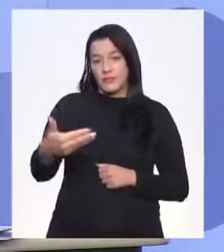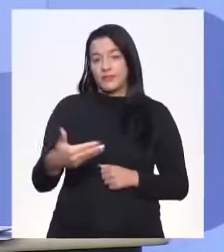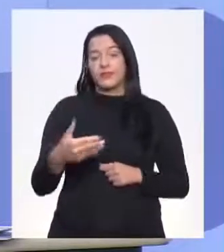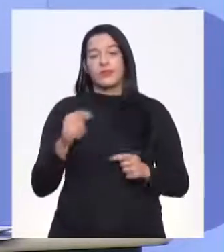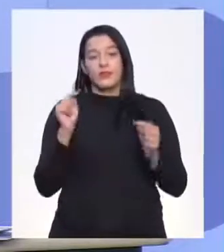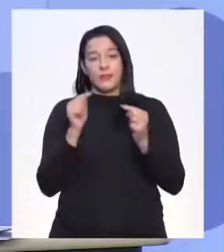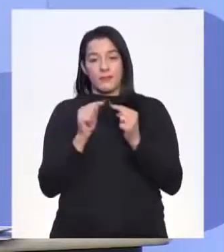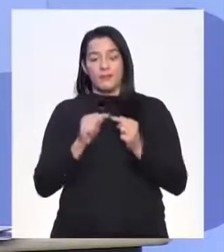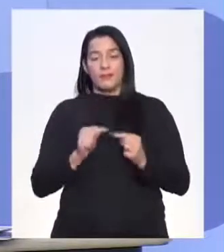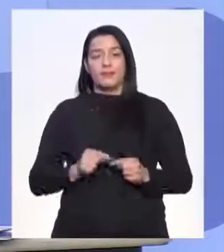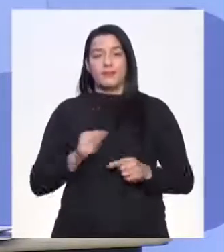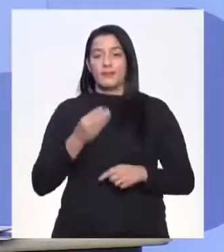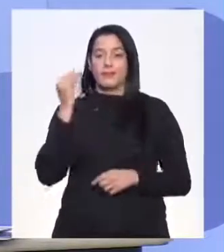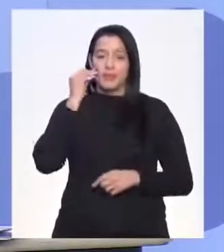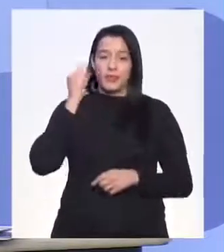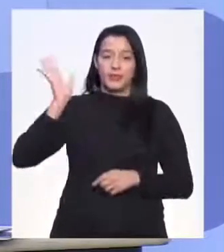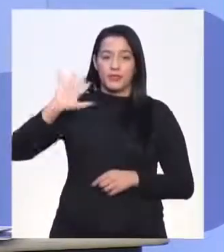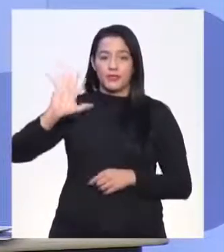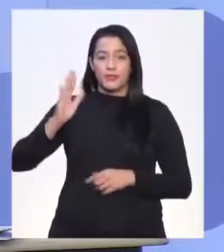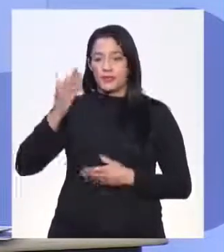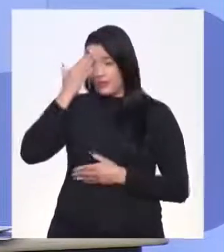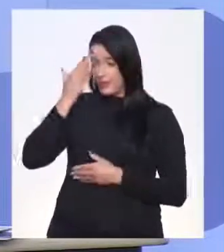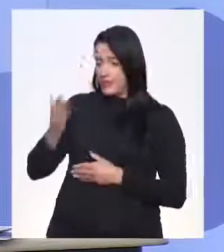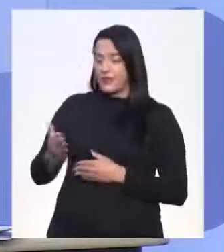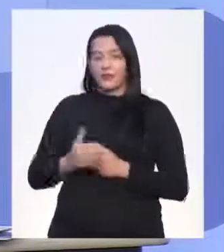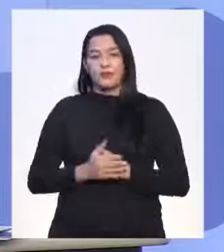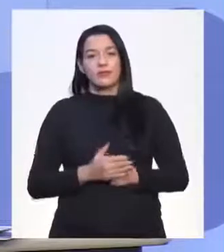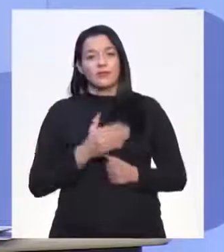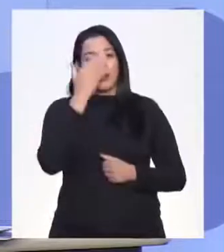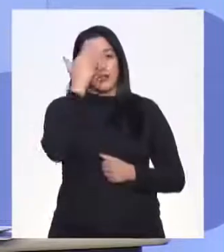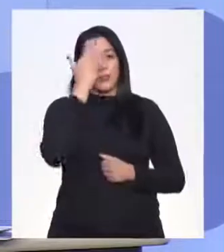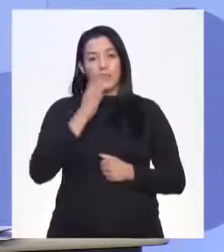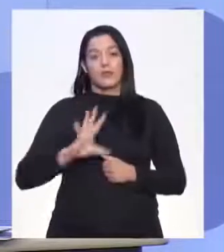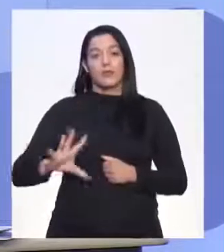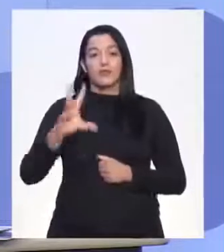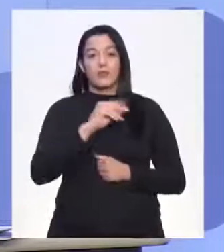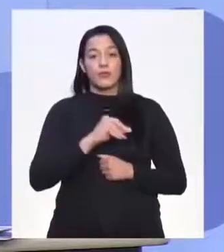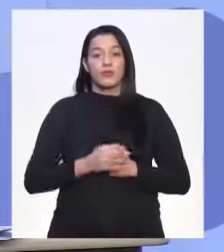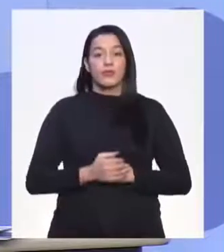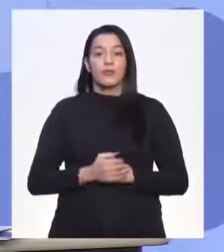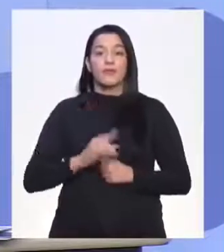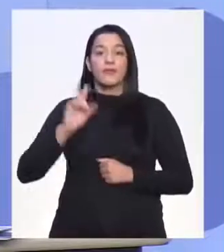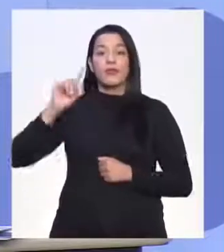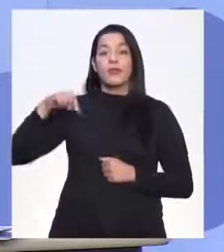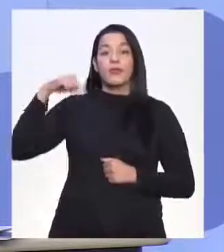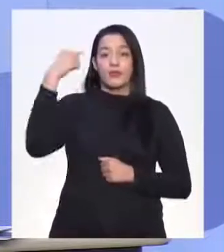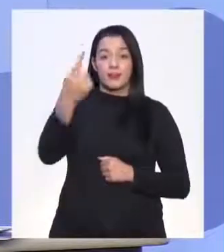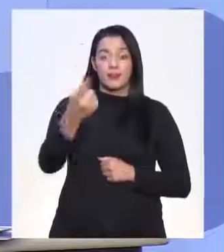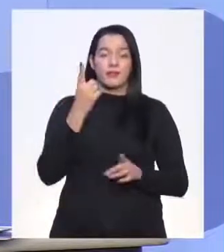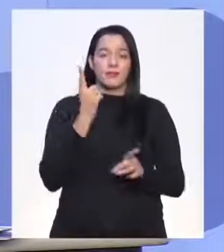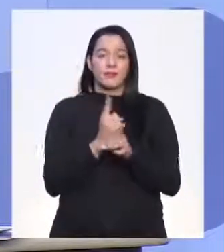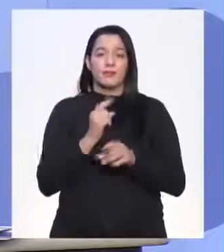propósito, ok? Beijo para vocês, obrigada Elaine, obrigada produção e até